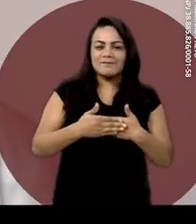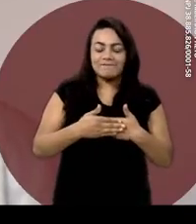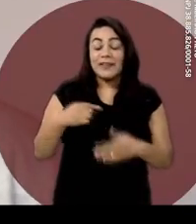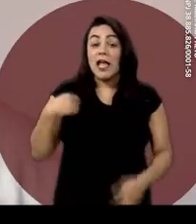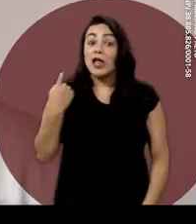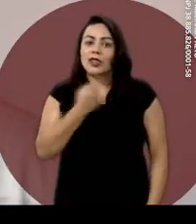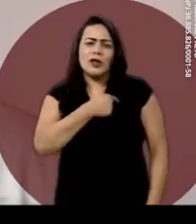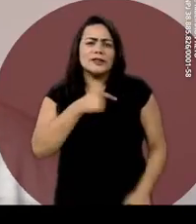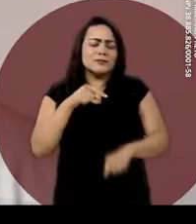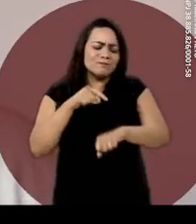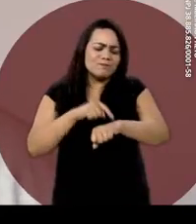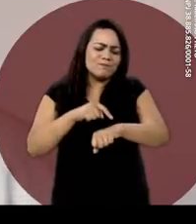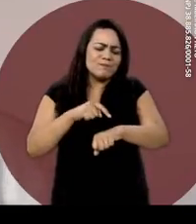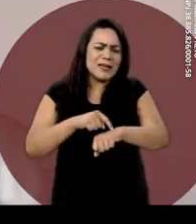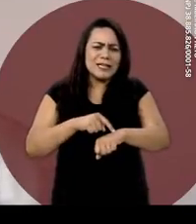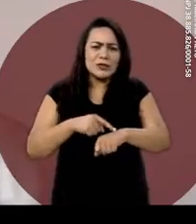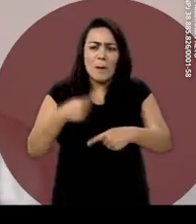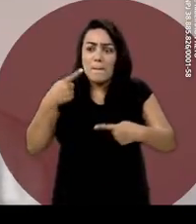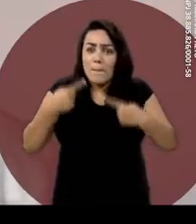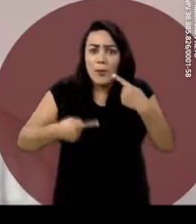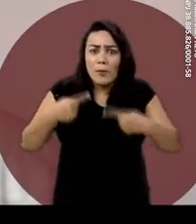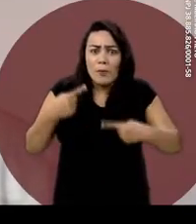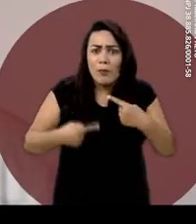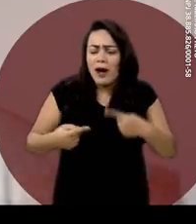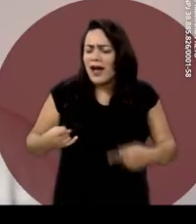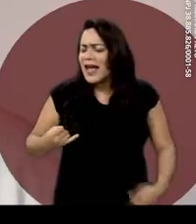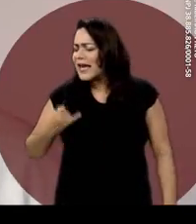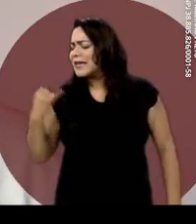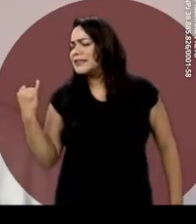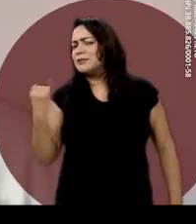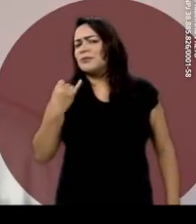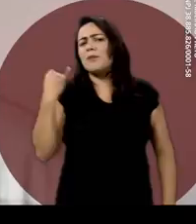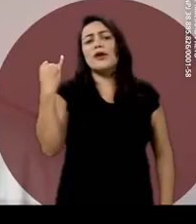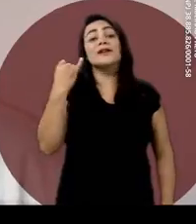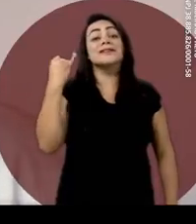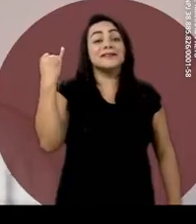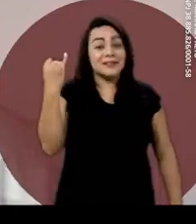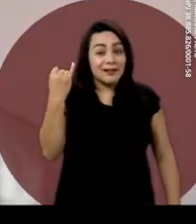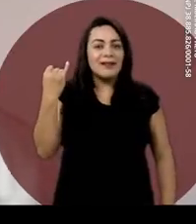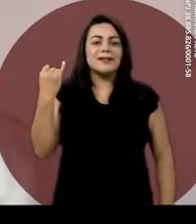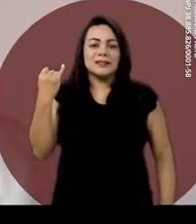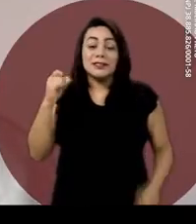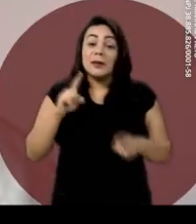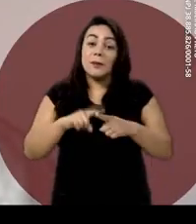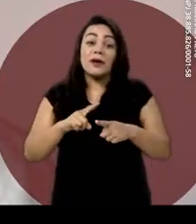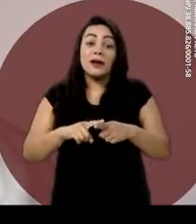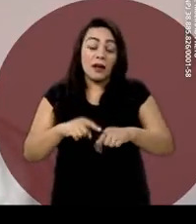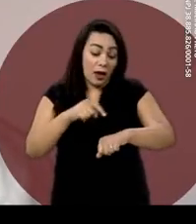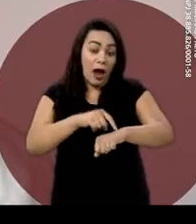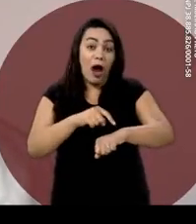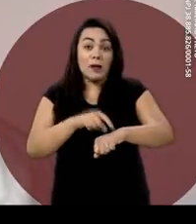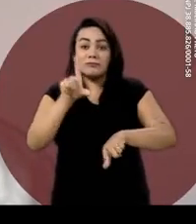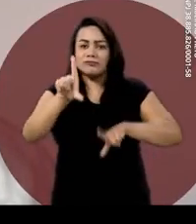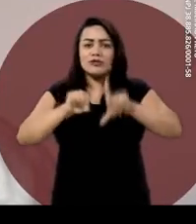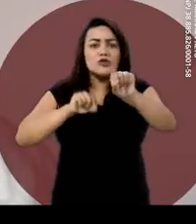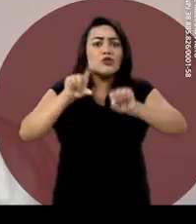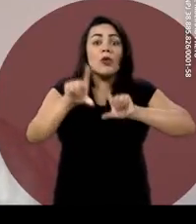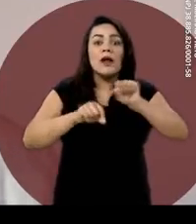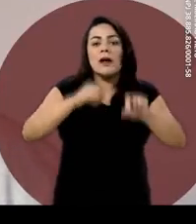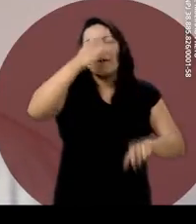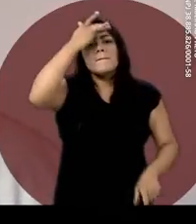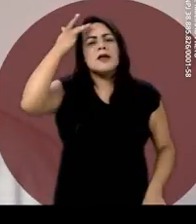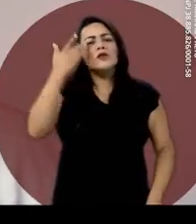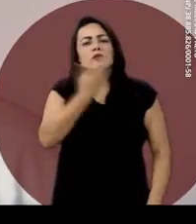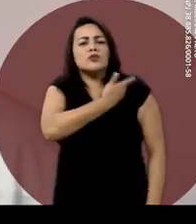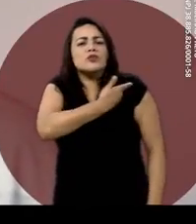Estamos no momento político da maior relevância, na hora de escolher os nossos governantes municipais.